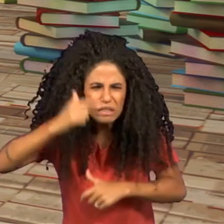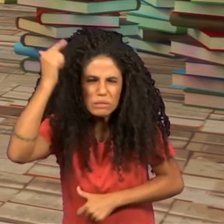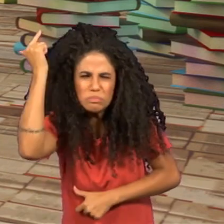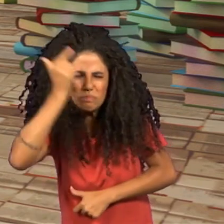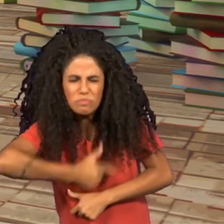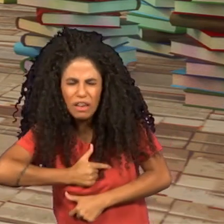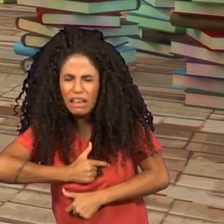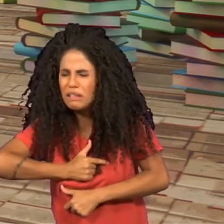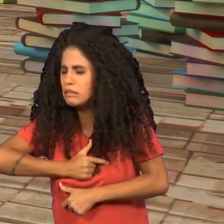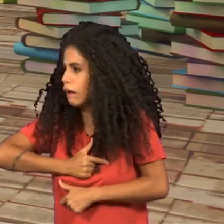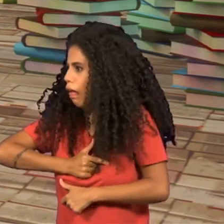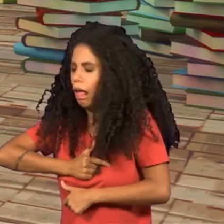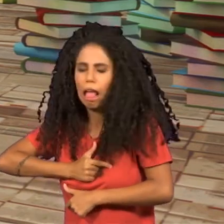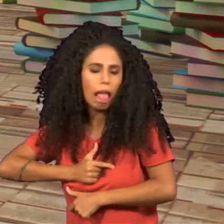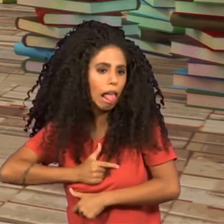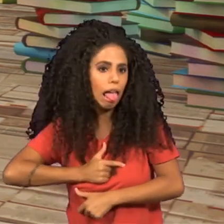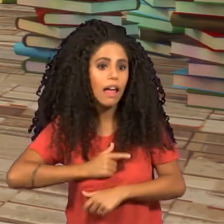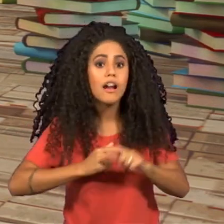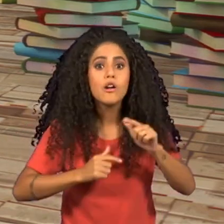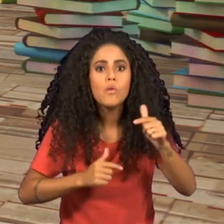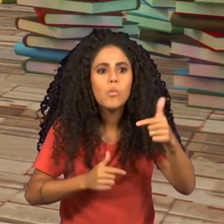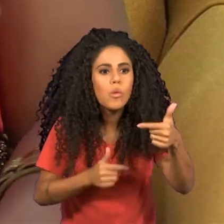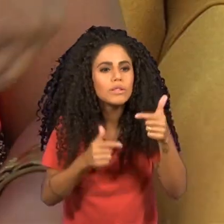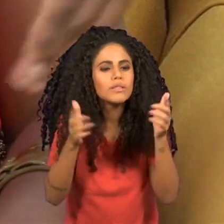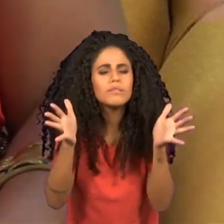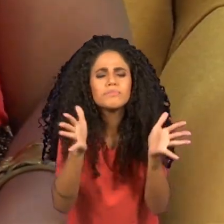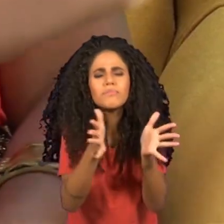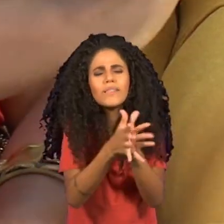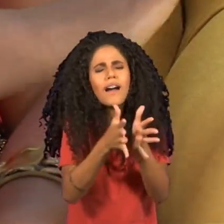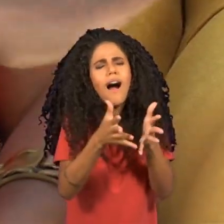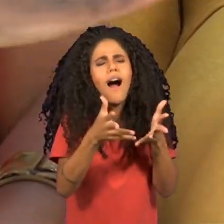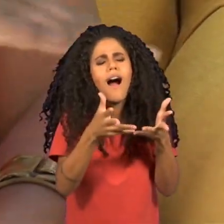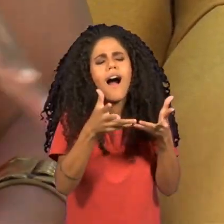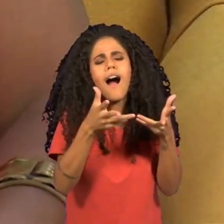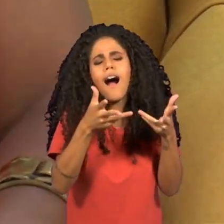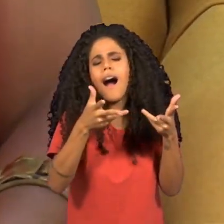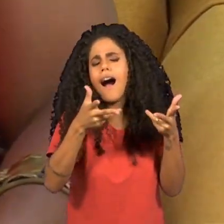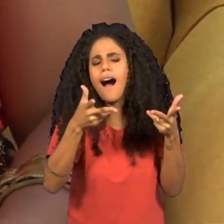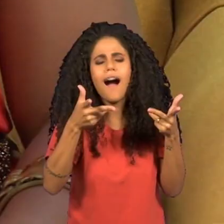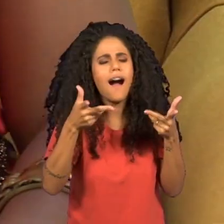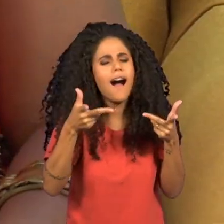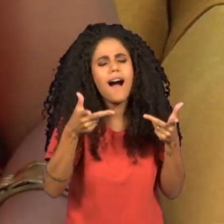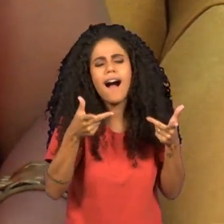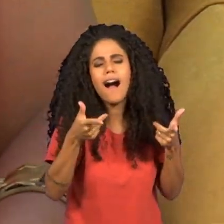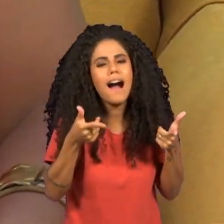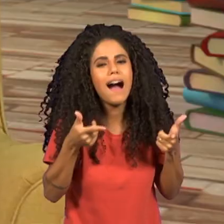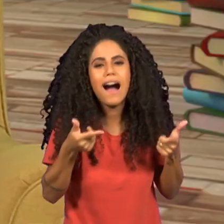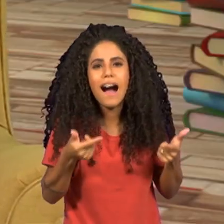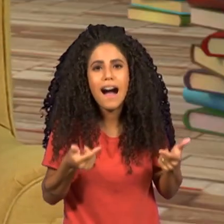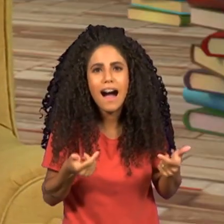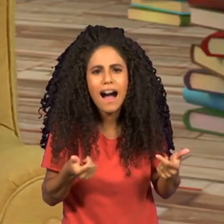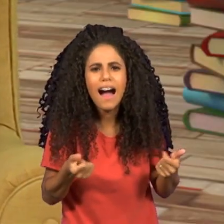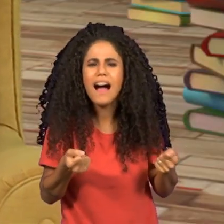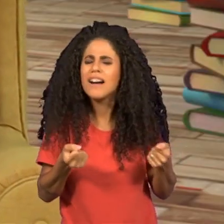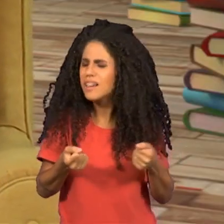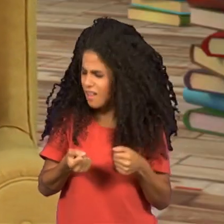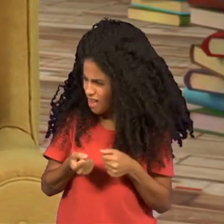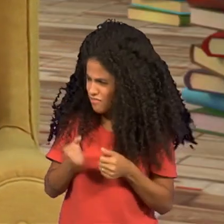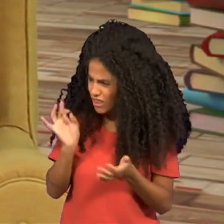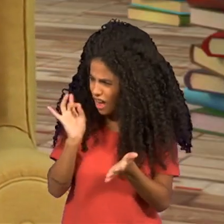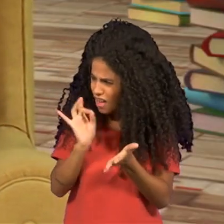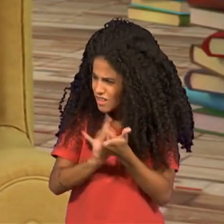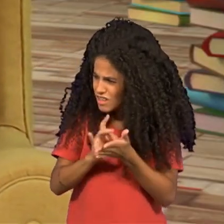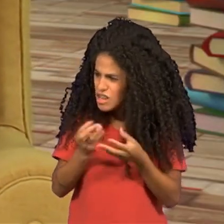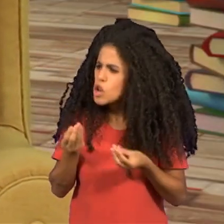horroroso e o outro era maravilhoso é meu filho